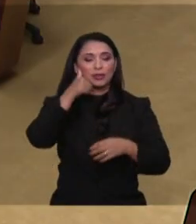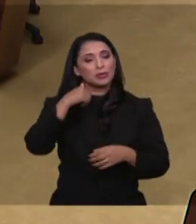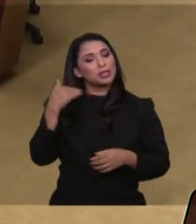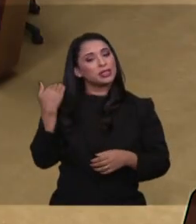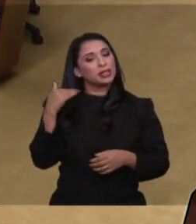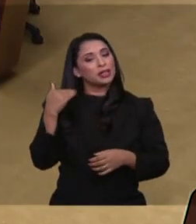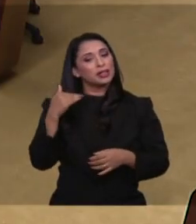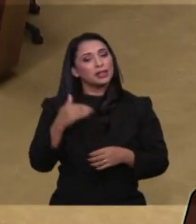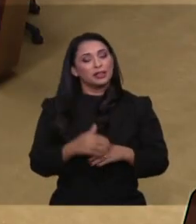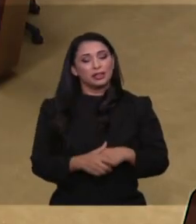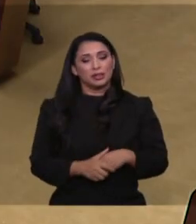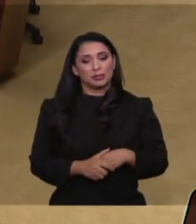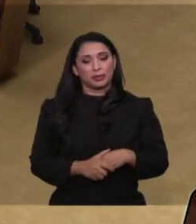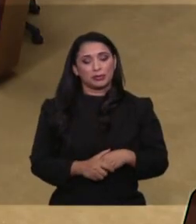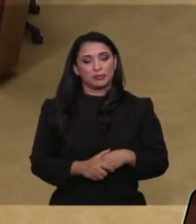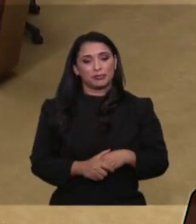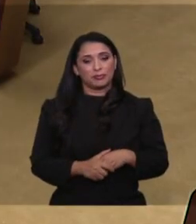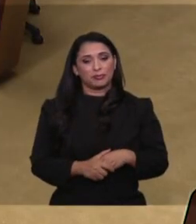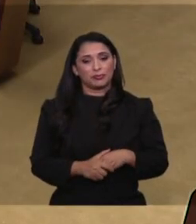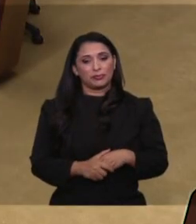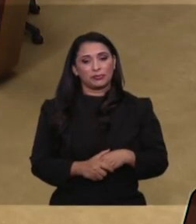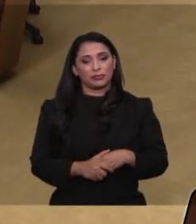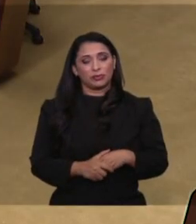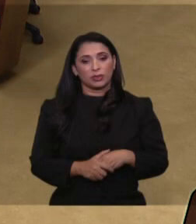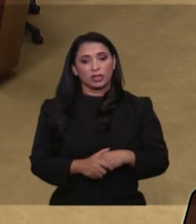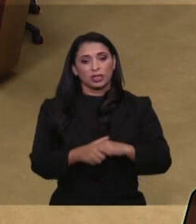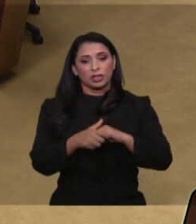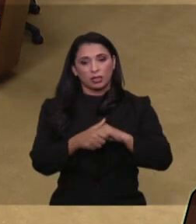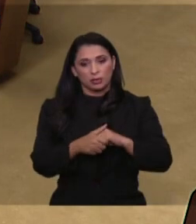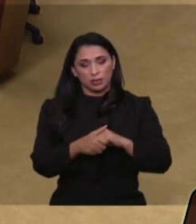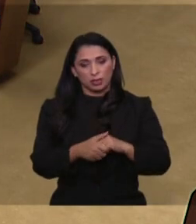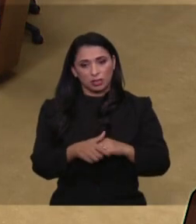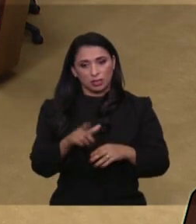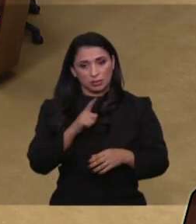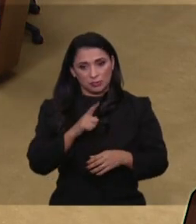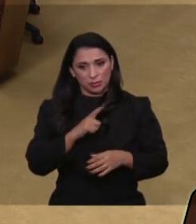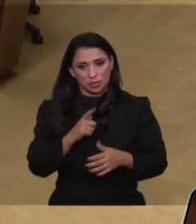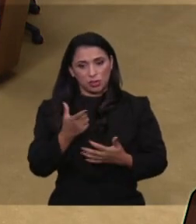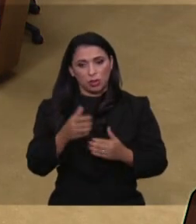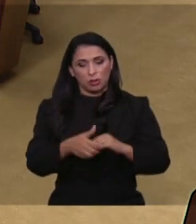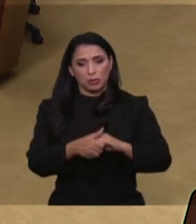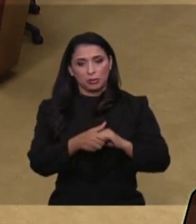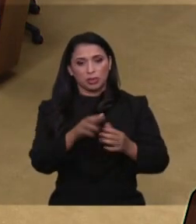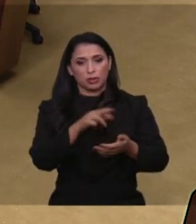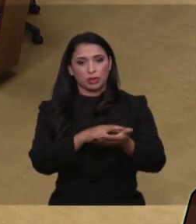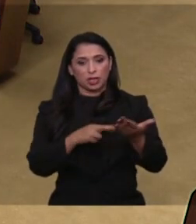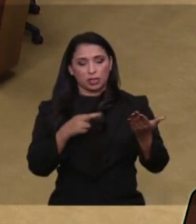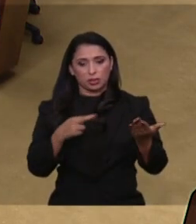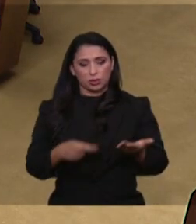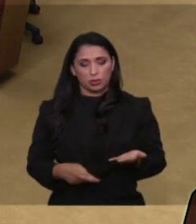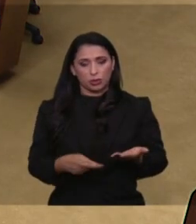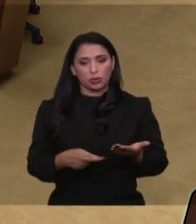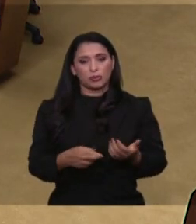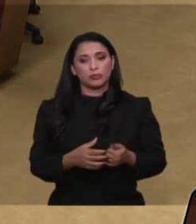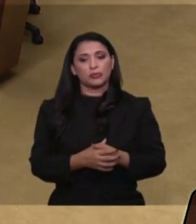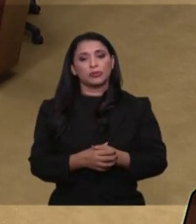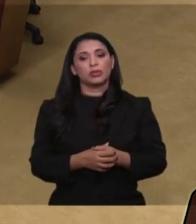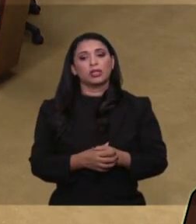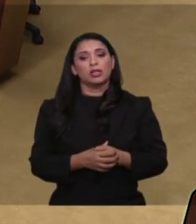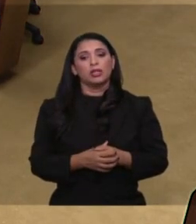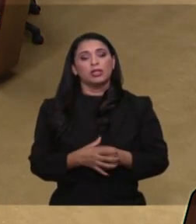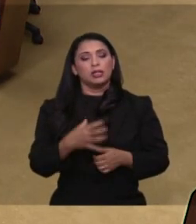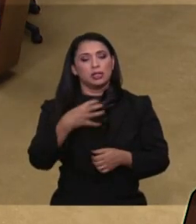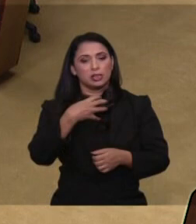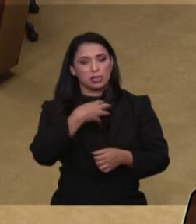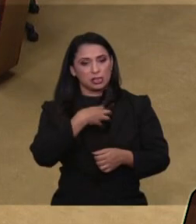Senhor presidente, senhores ministros, que cumprimento na figura do ministro relator e, com isso, querendo que todos se